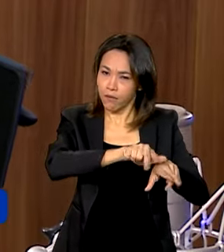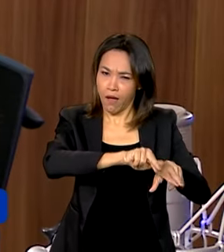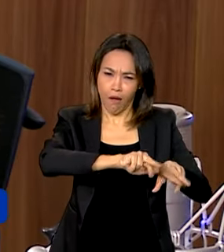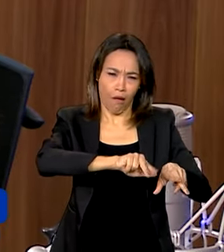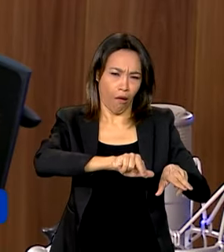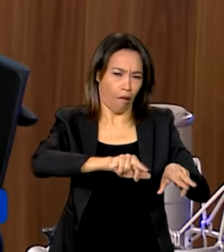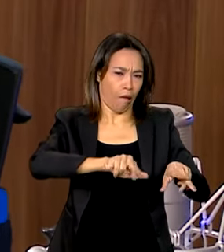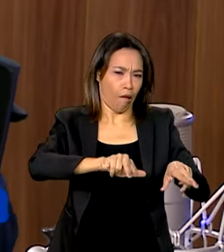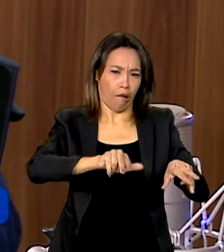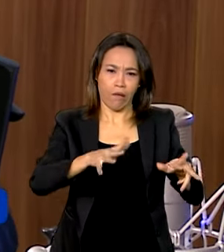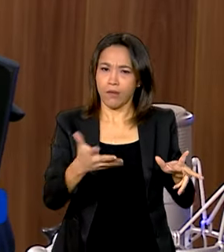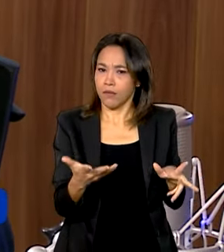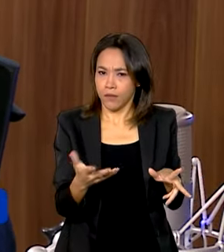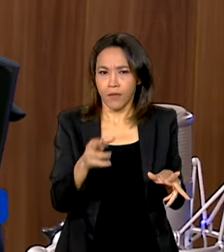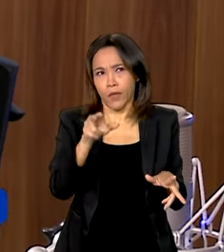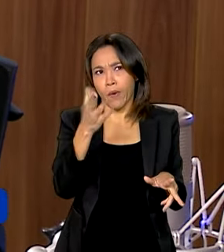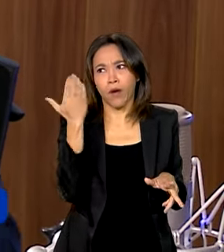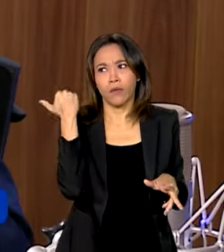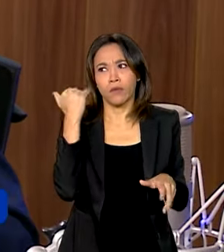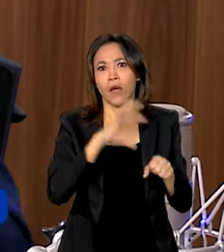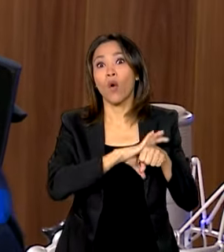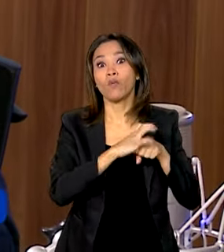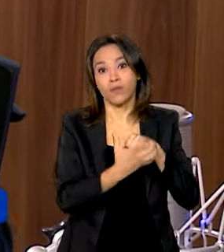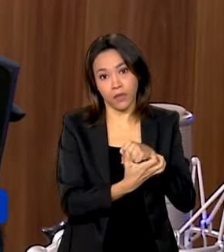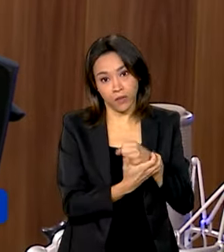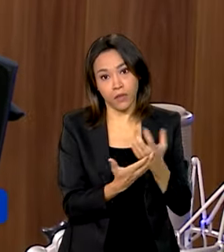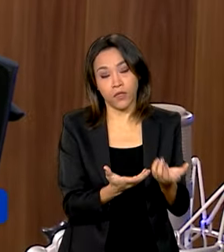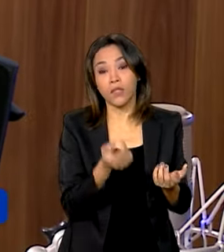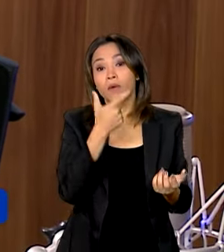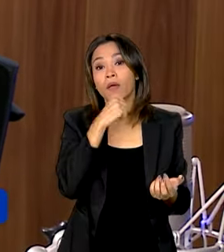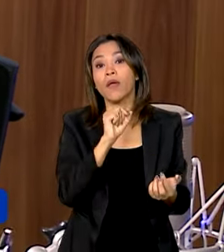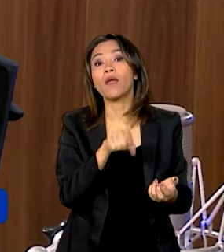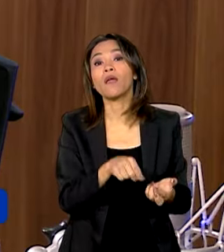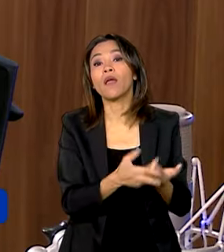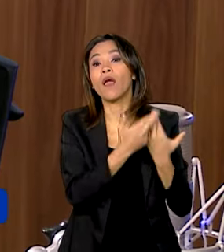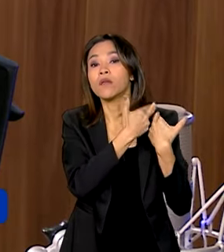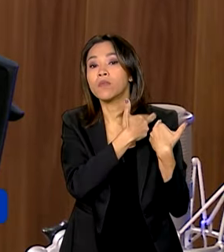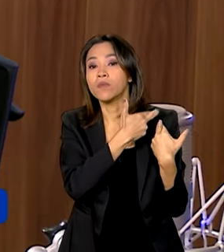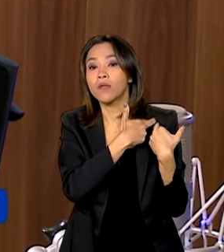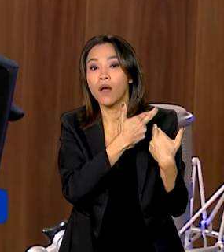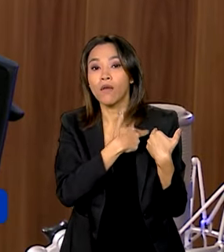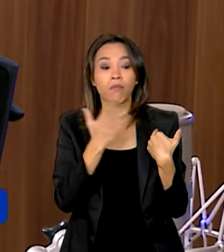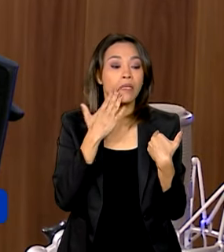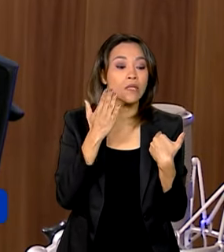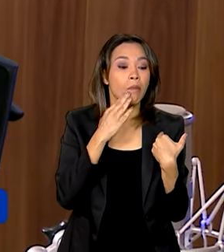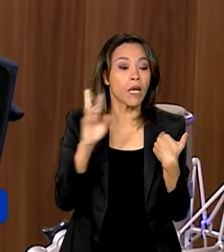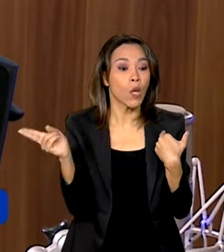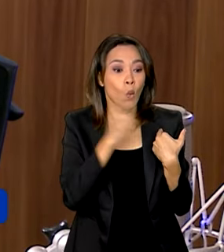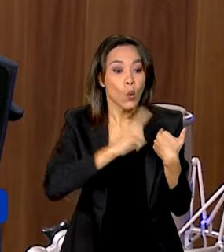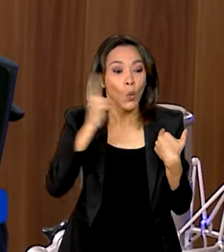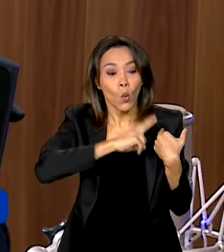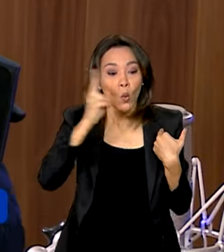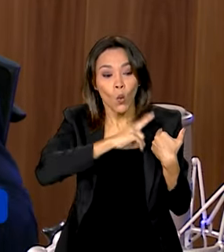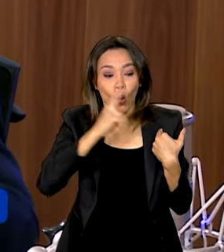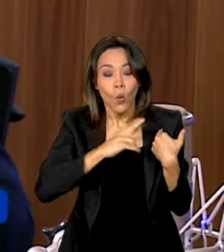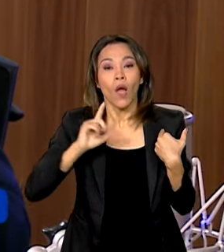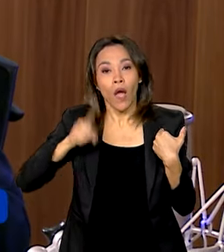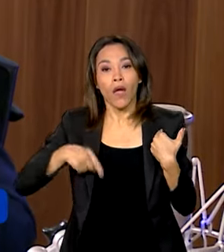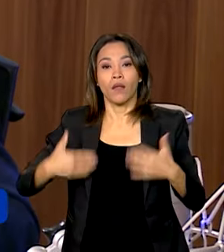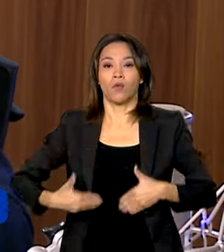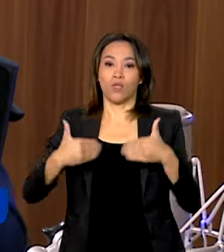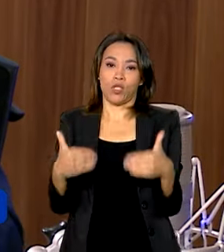Eh como teve a covid Então quem faz o reconhecimento dessa situação de emergência somos nós no